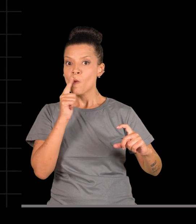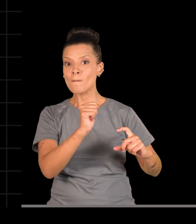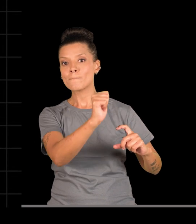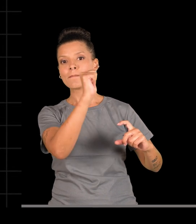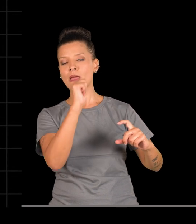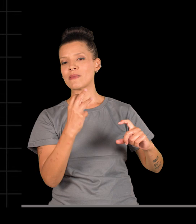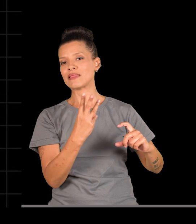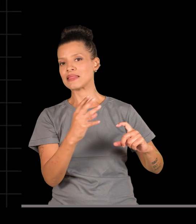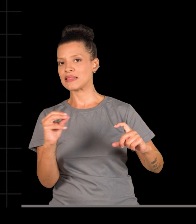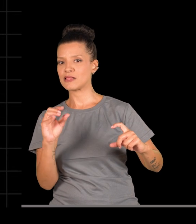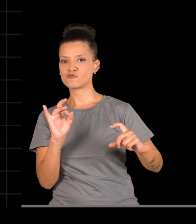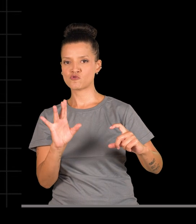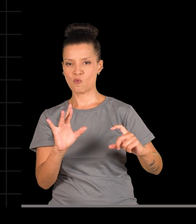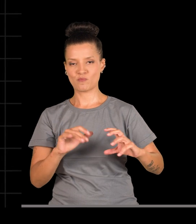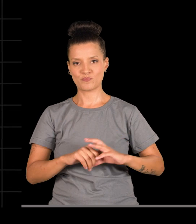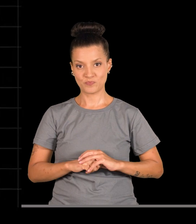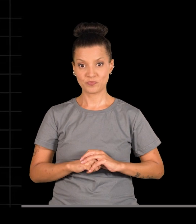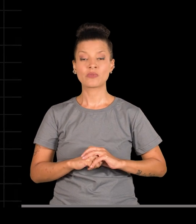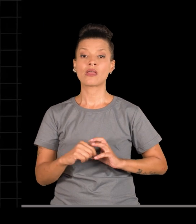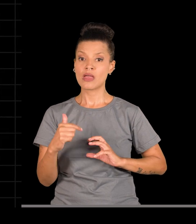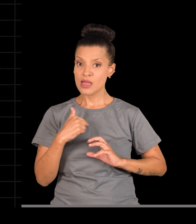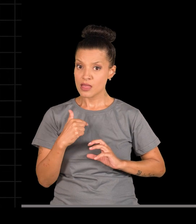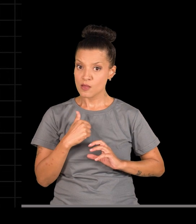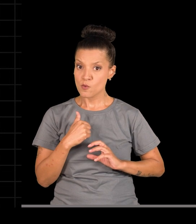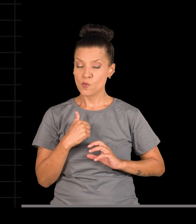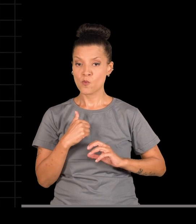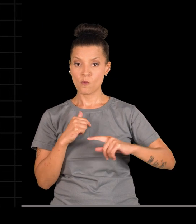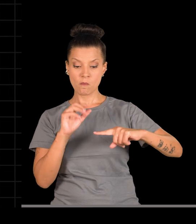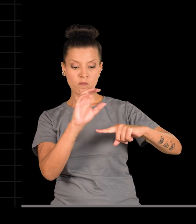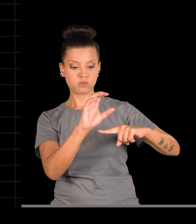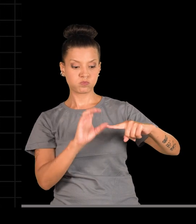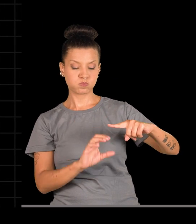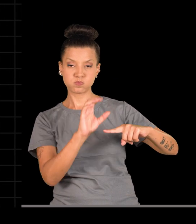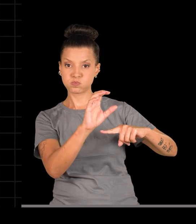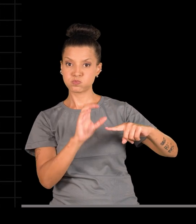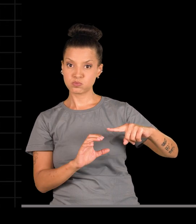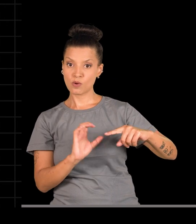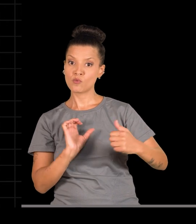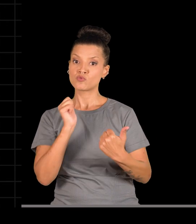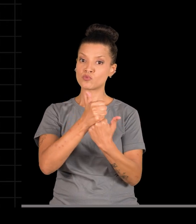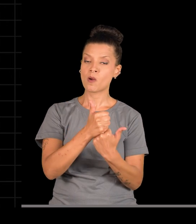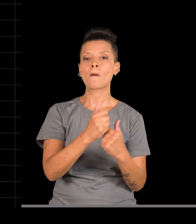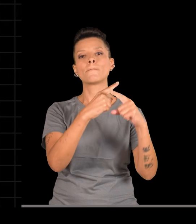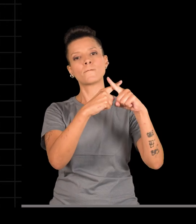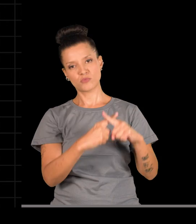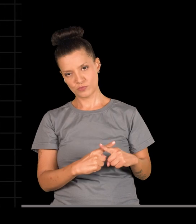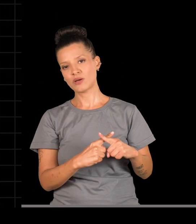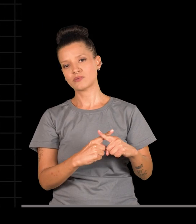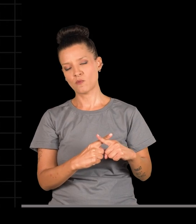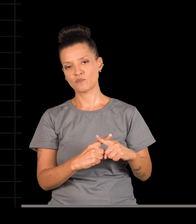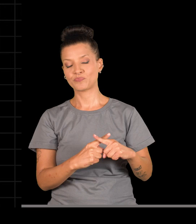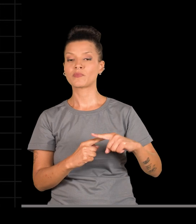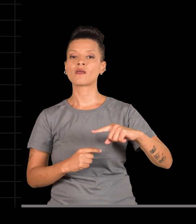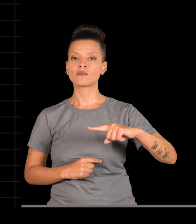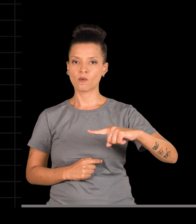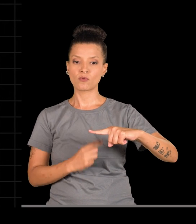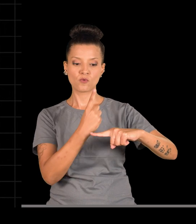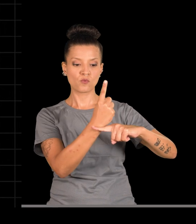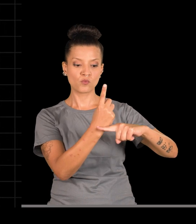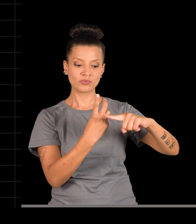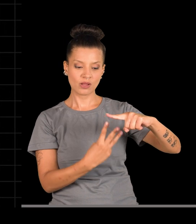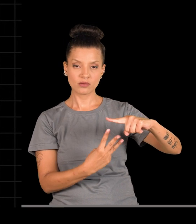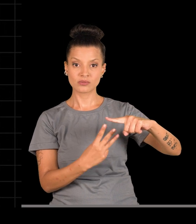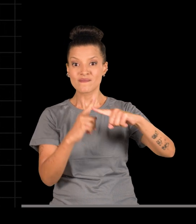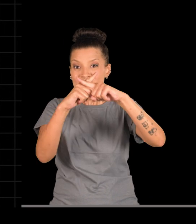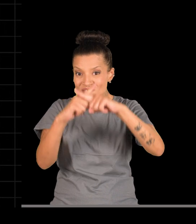percebe exatamente que eu bebi 300 ml. Tranquilo? Então aqui no caso eu usei a fração como um operador multiplicativo. Então é 1